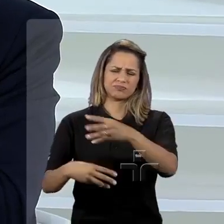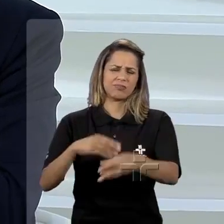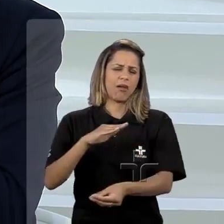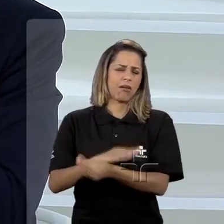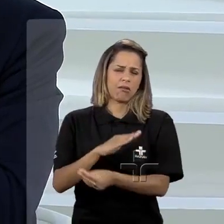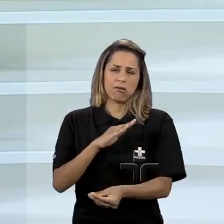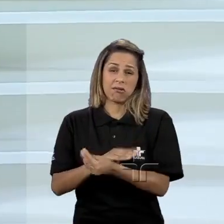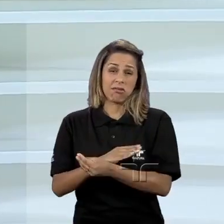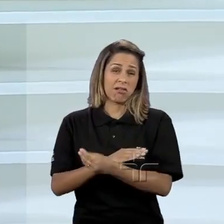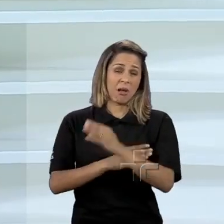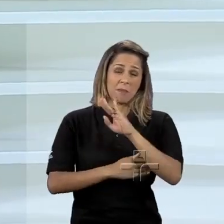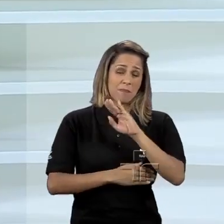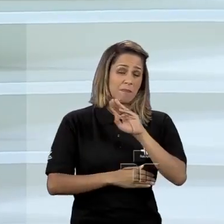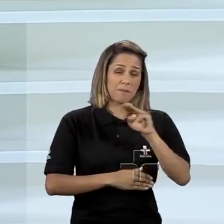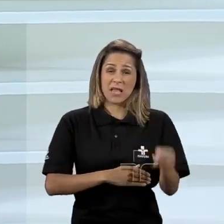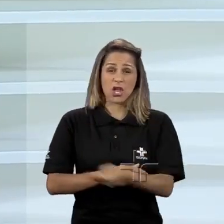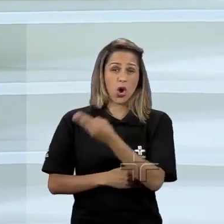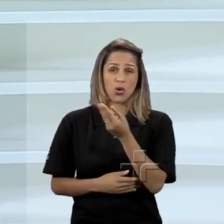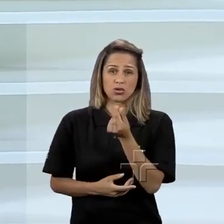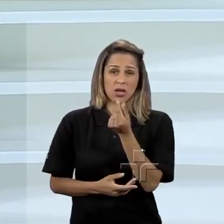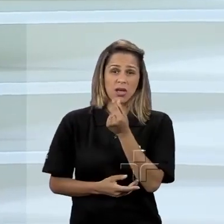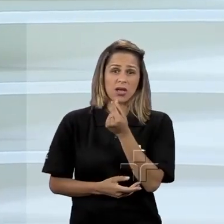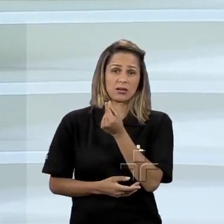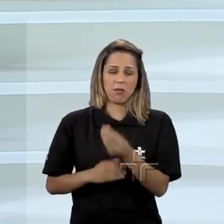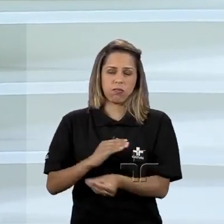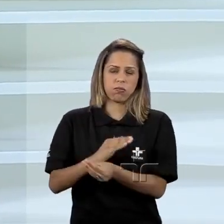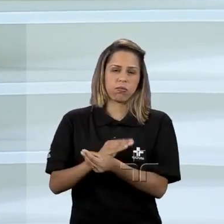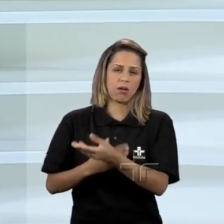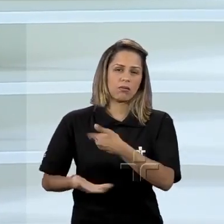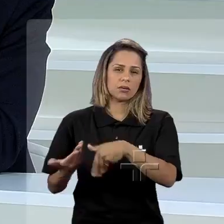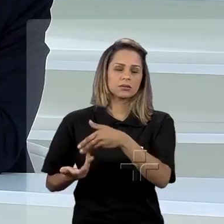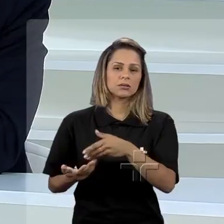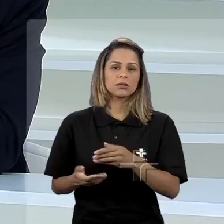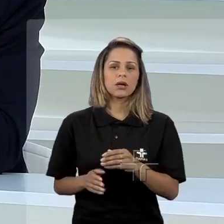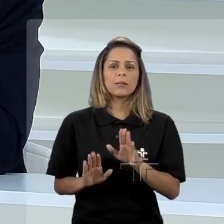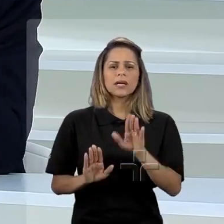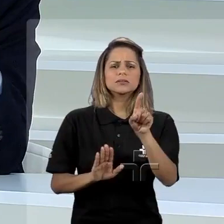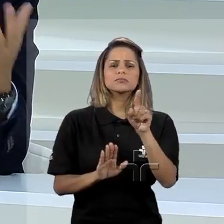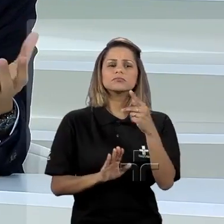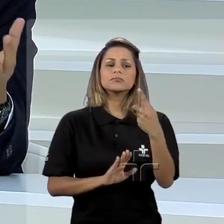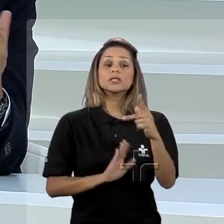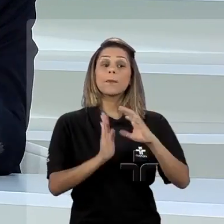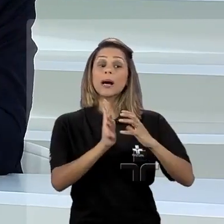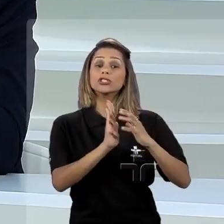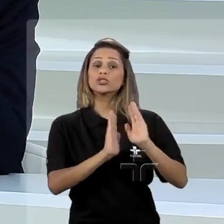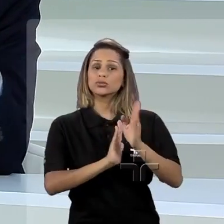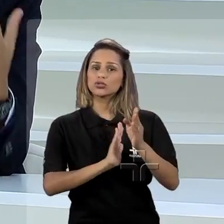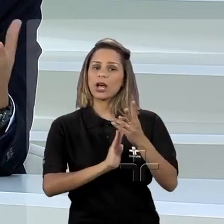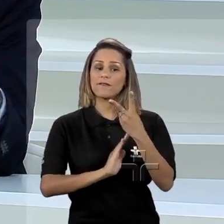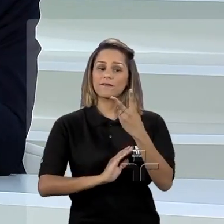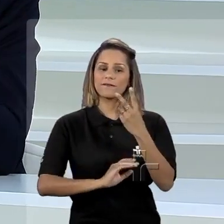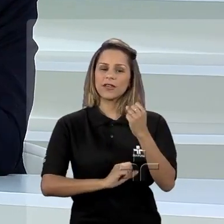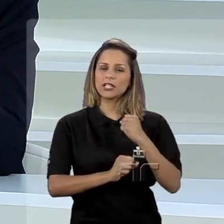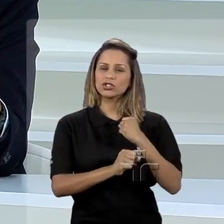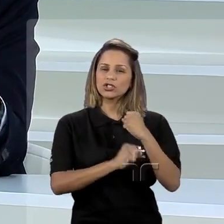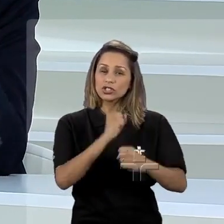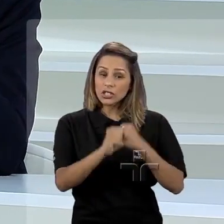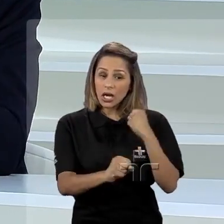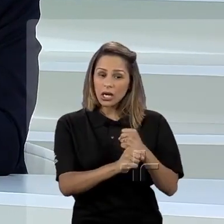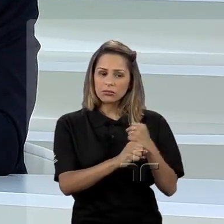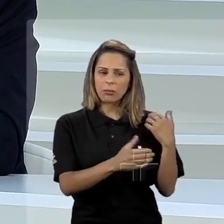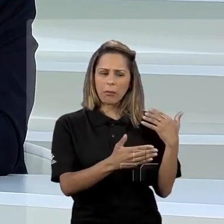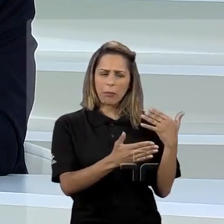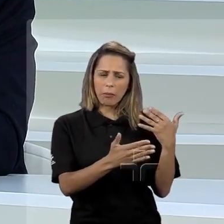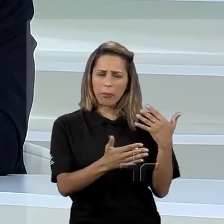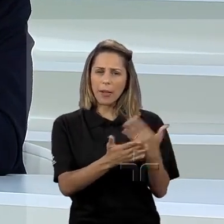milionárias. Queria saber que autocrítica o senhor faz do seu partido, considerando que o seu partido está no governo há 20 anos, todas essas obras, todo esse esquema foi montado